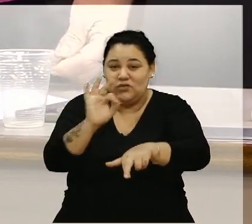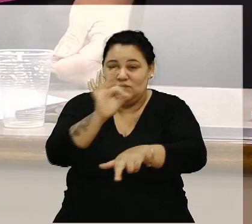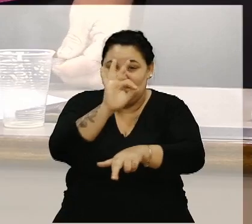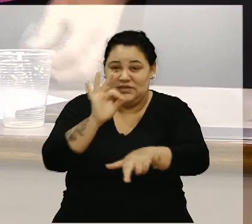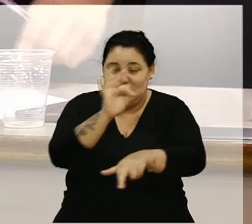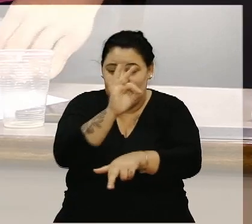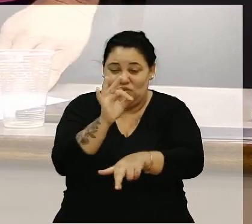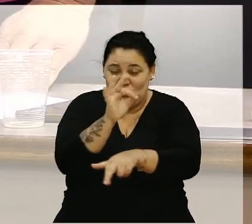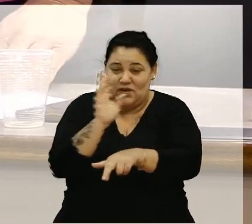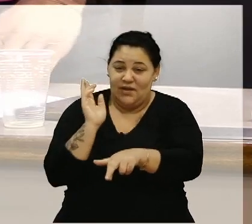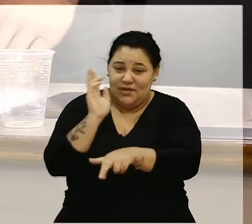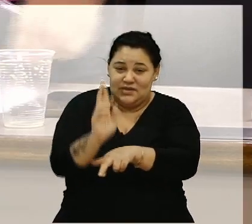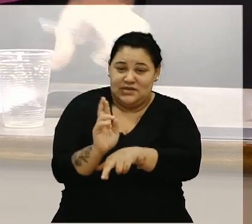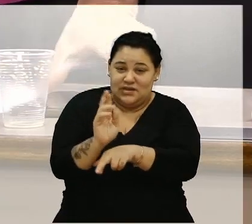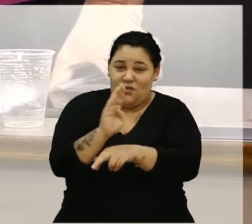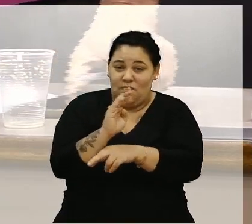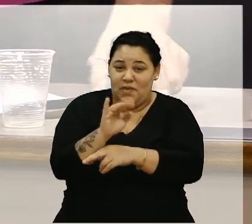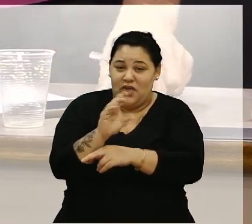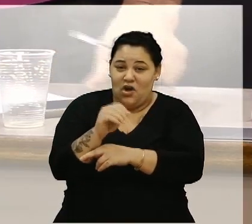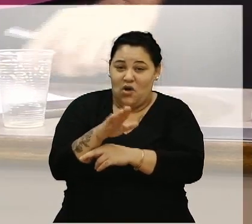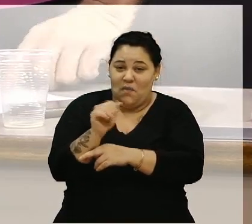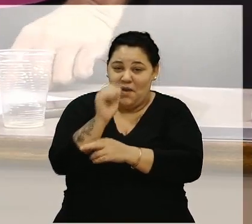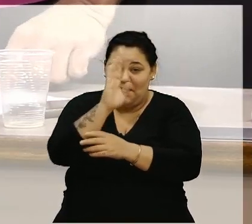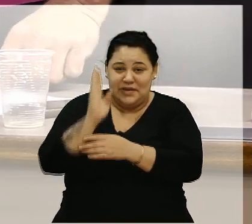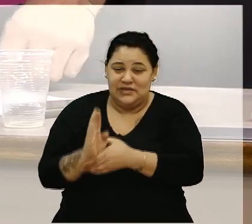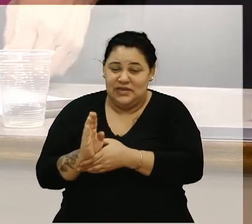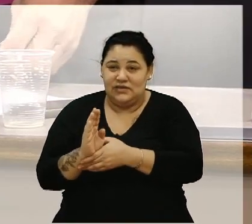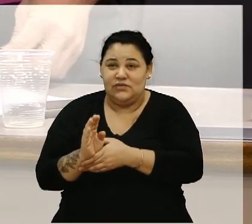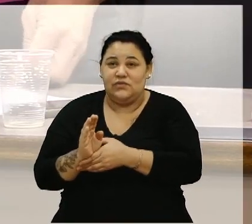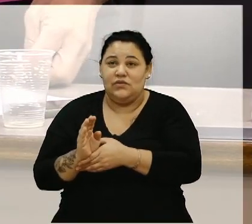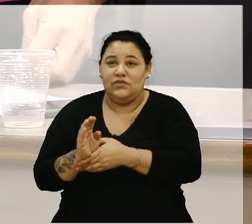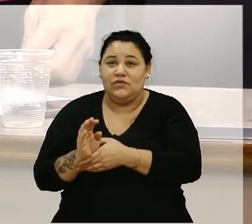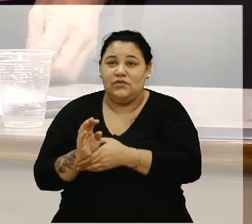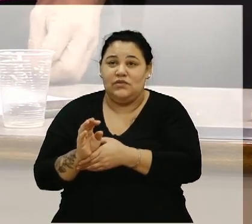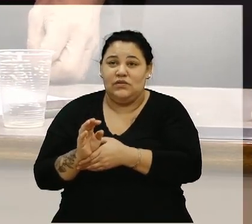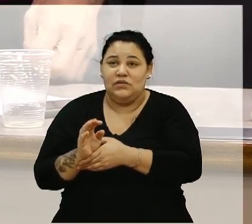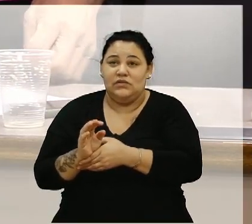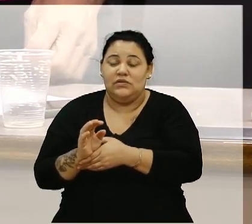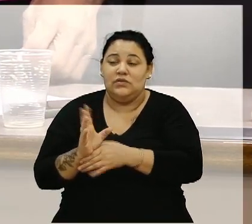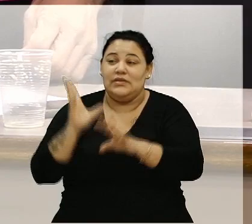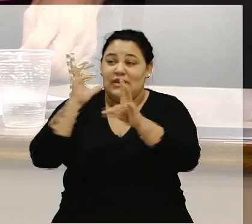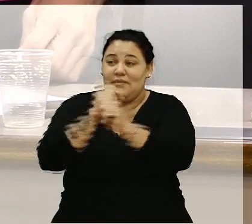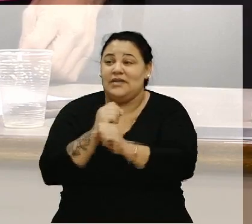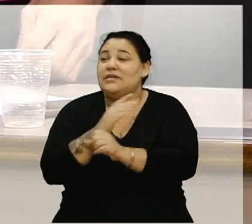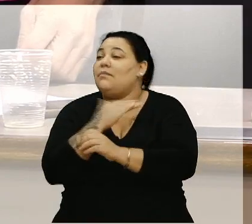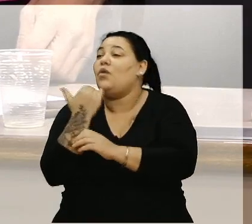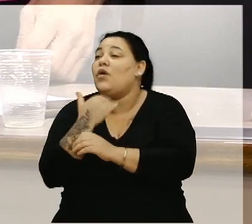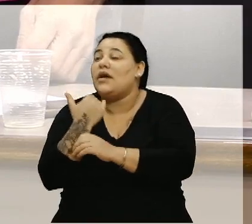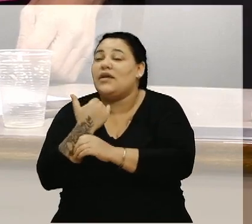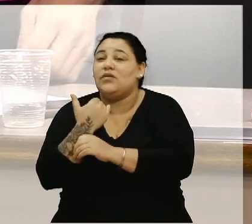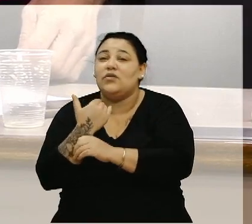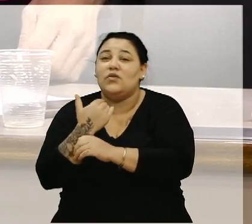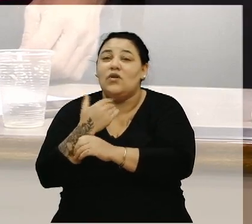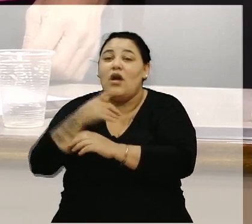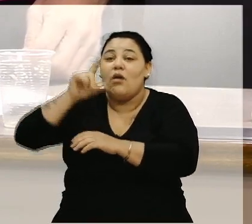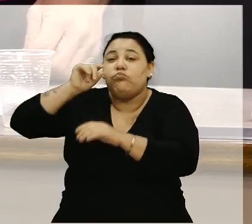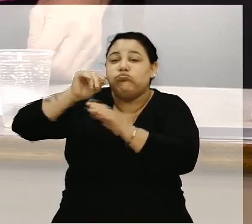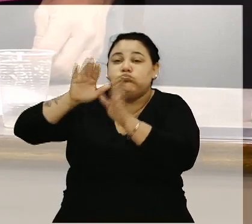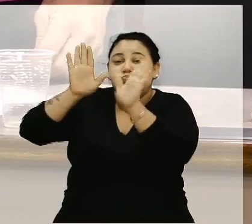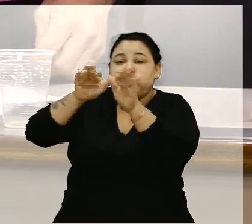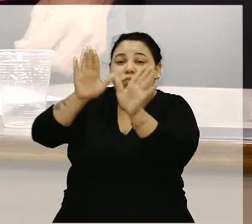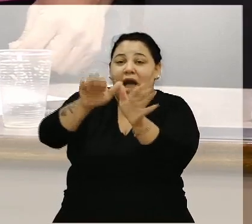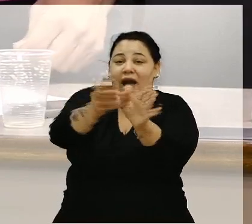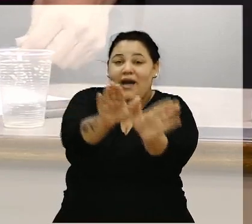que é o Pampa, eles estão morrendo. Declarar voto, presidente. Os animais, as aves, principalmente, que são aves migratórias. É um